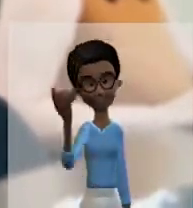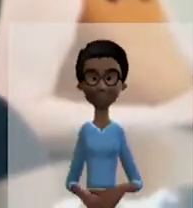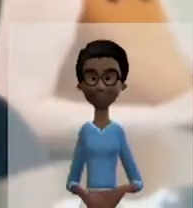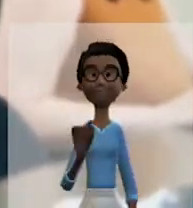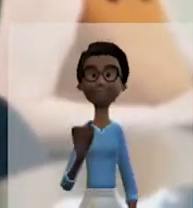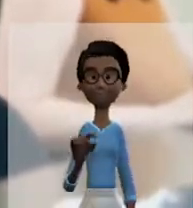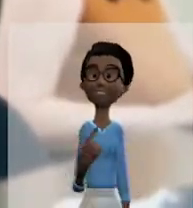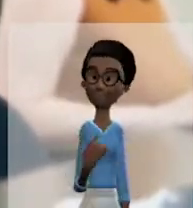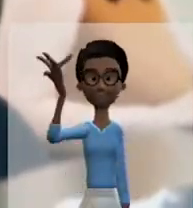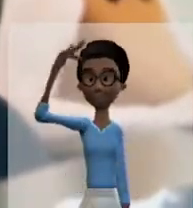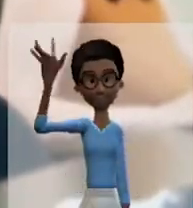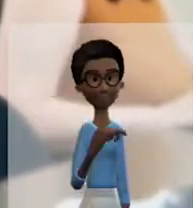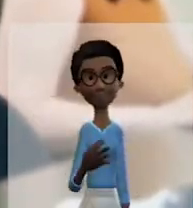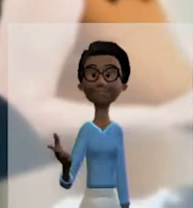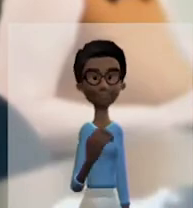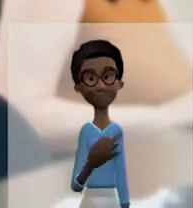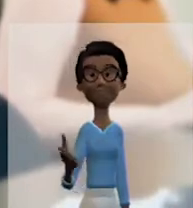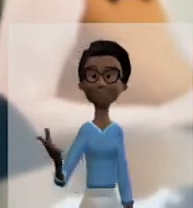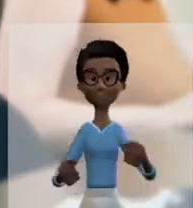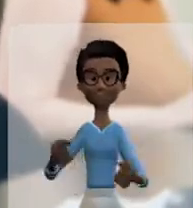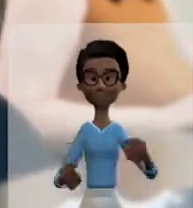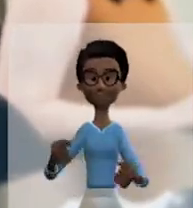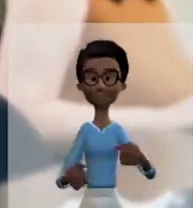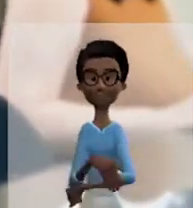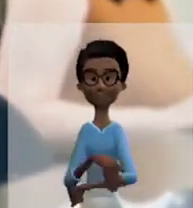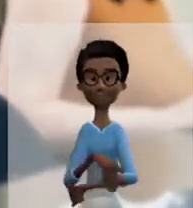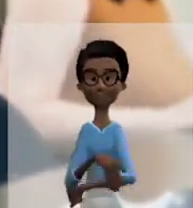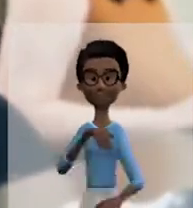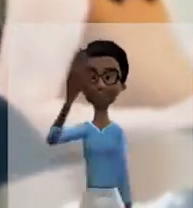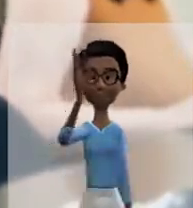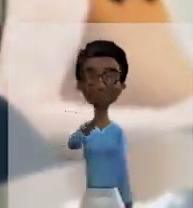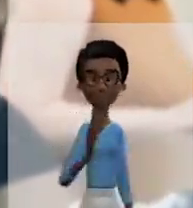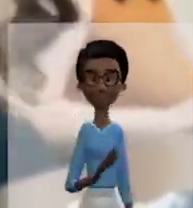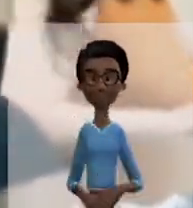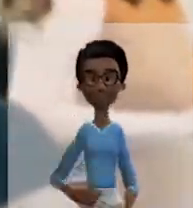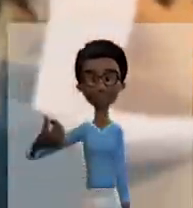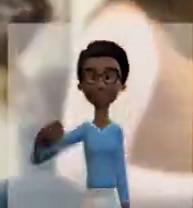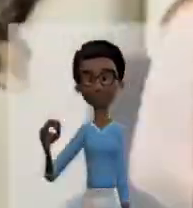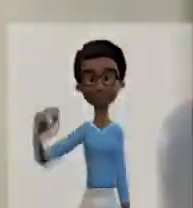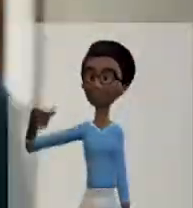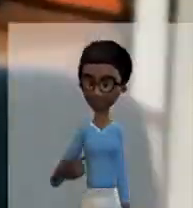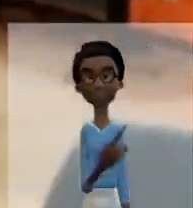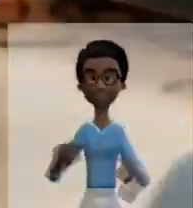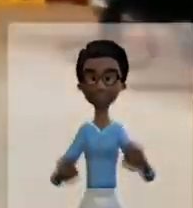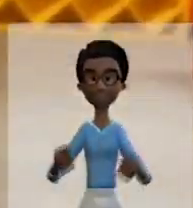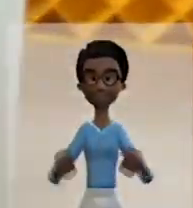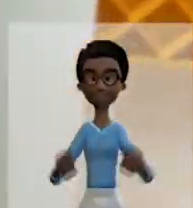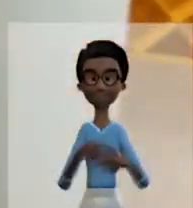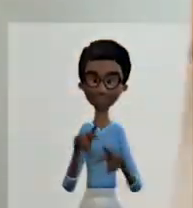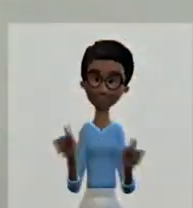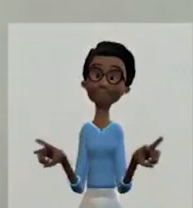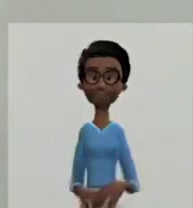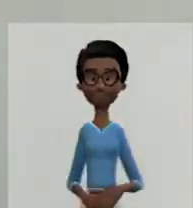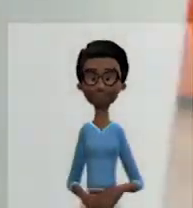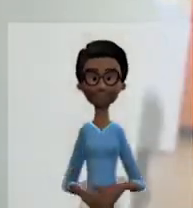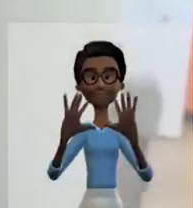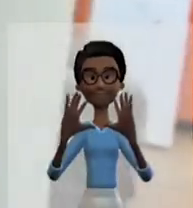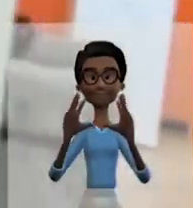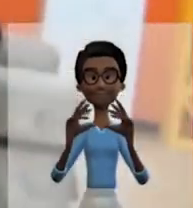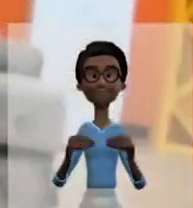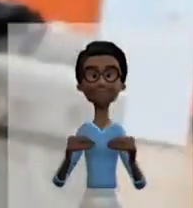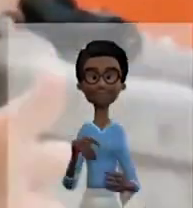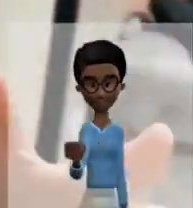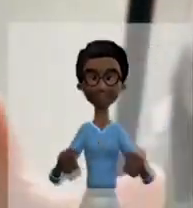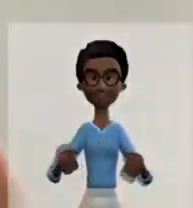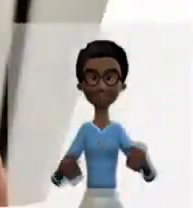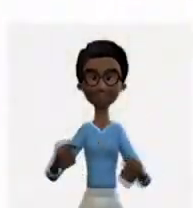da quantidade de veículos que tem rodando só aqui no Brasil todos os dias. Você tem noção que são 60 milhões? É tipo carro pra